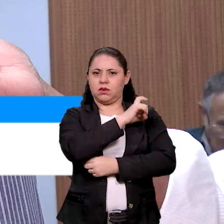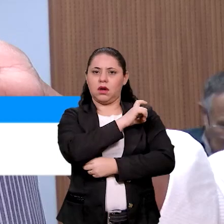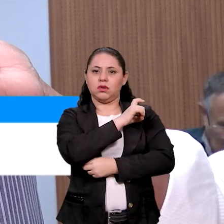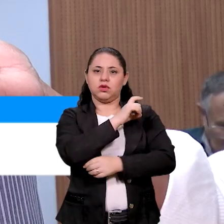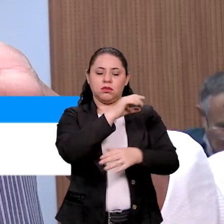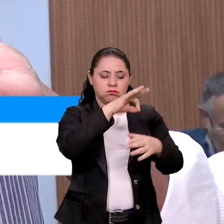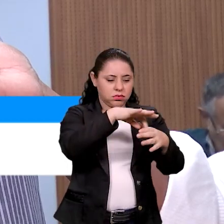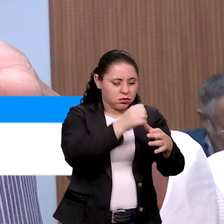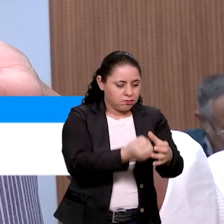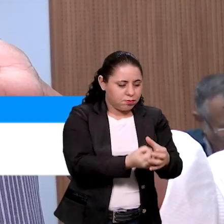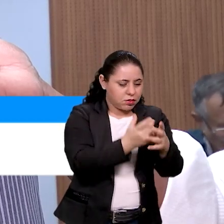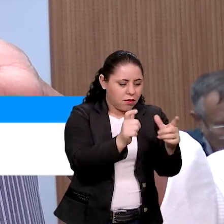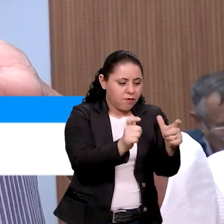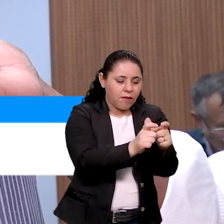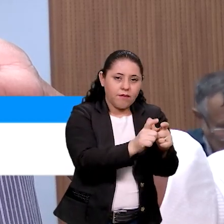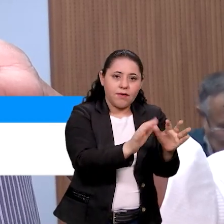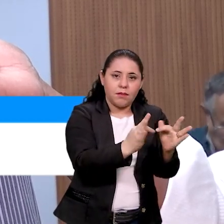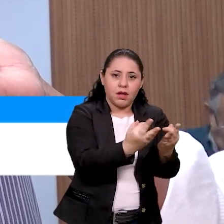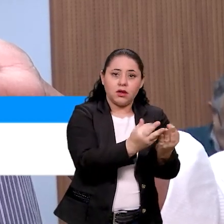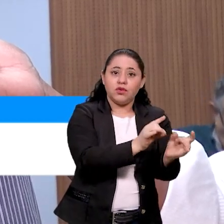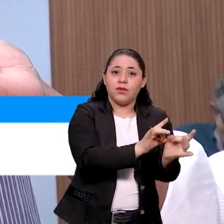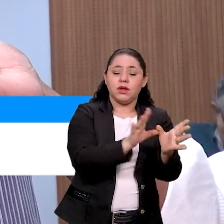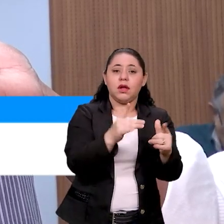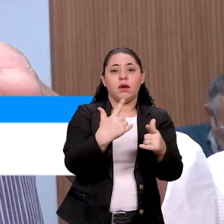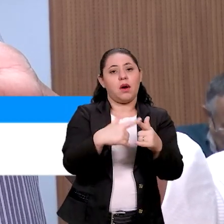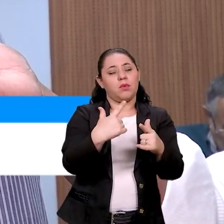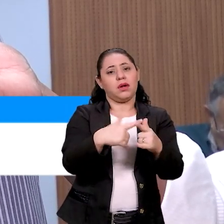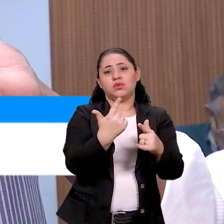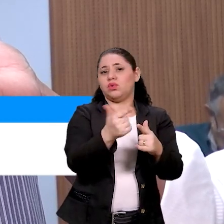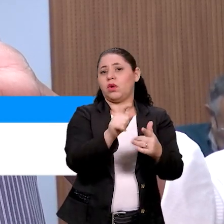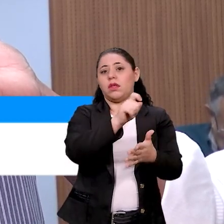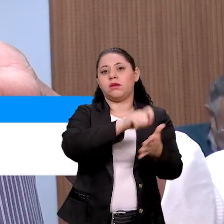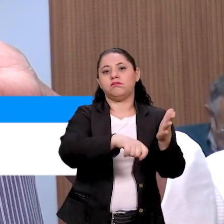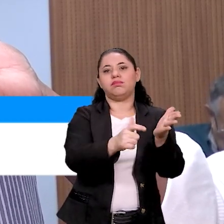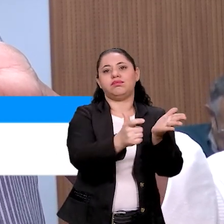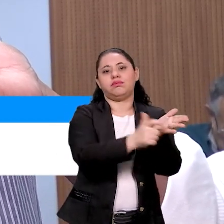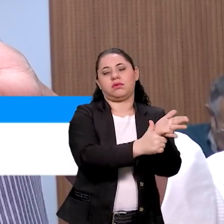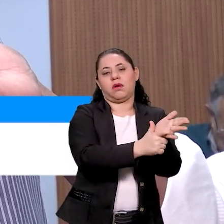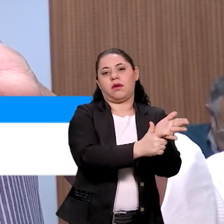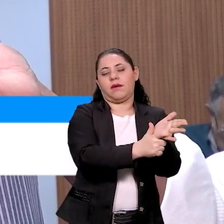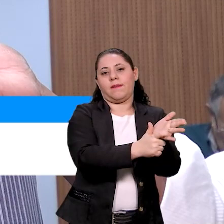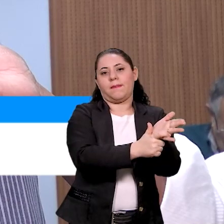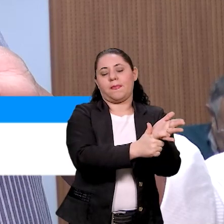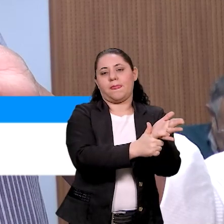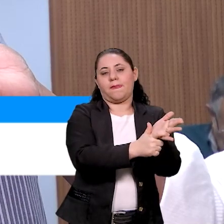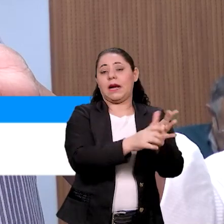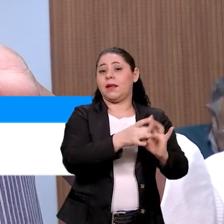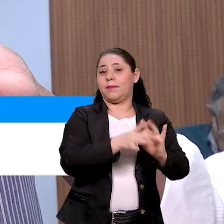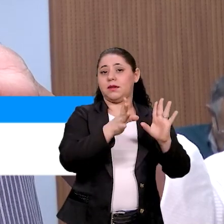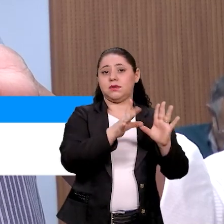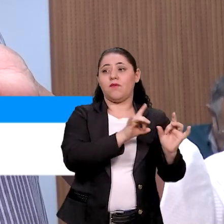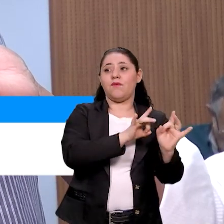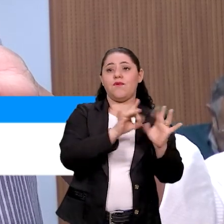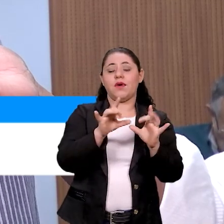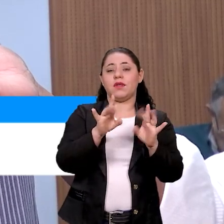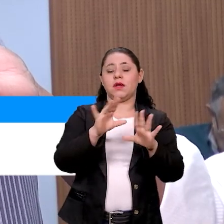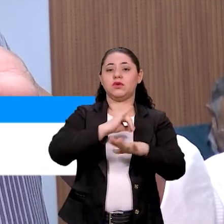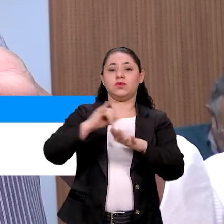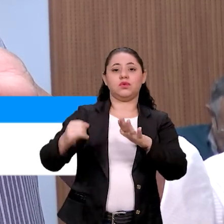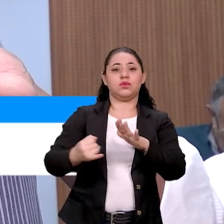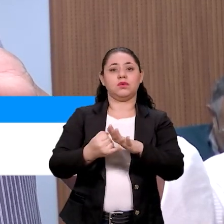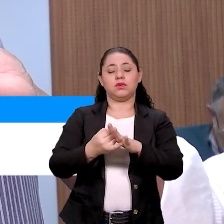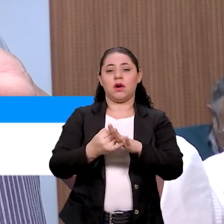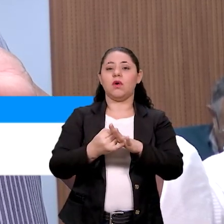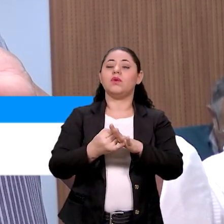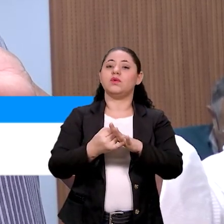uma dificuldade na produção dos pequenos agricultores familiares, haja visto que ele não tem ele não tem uma autorização